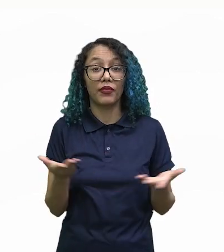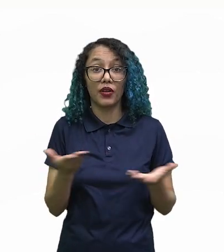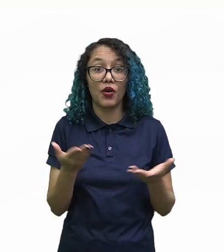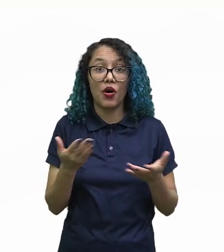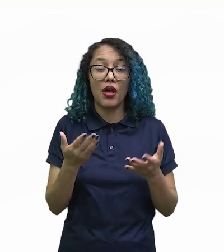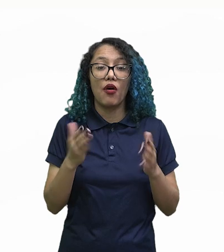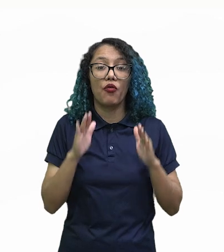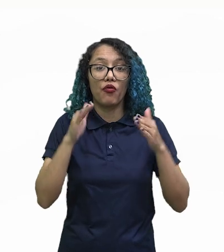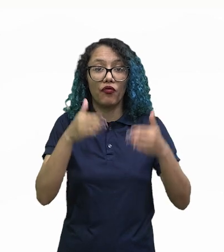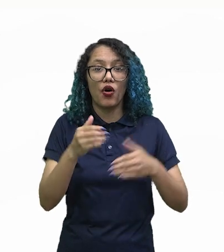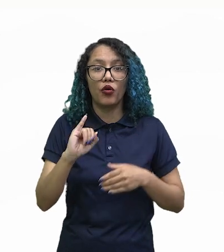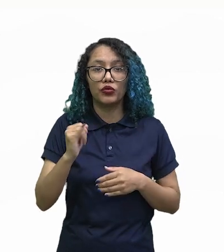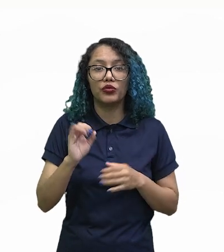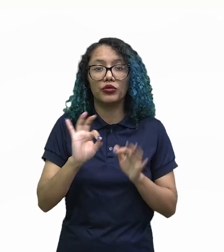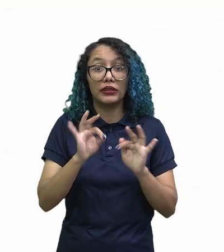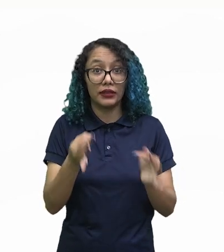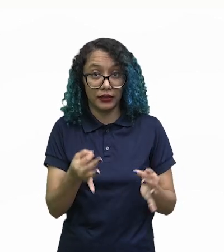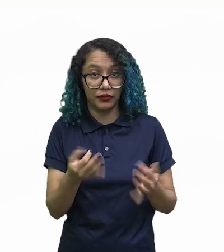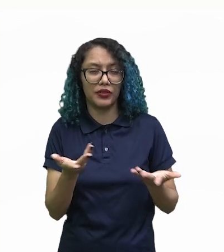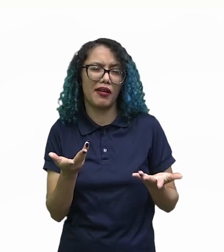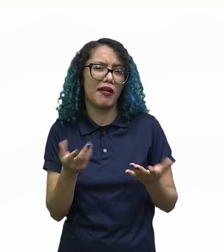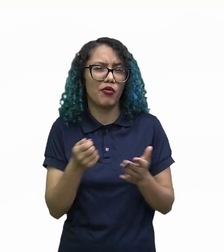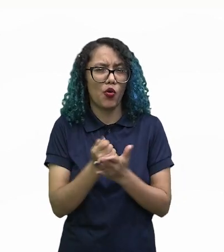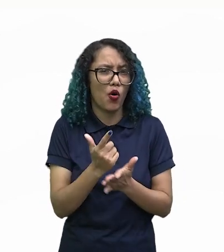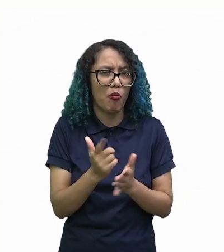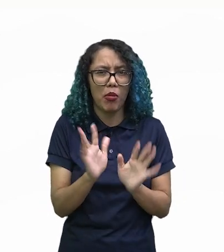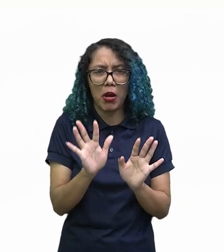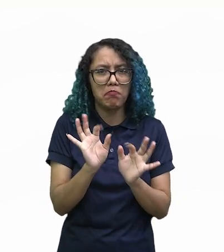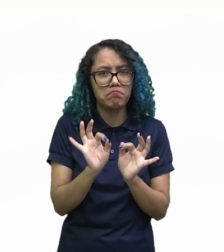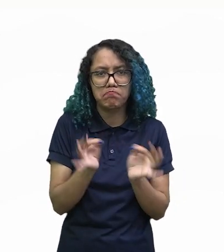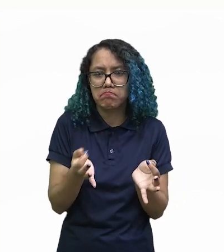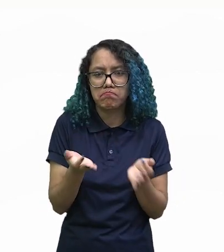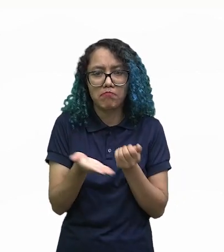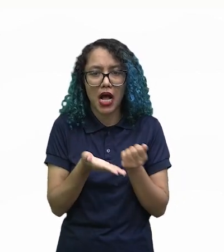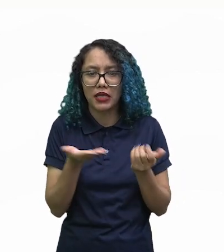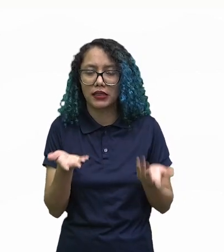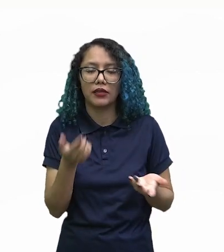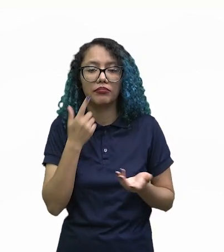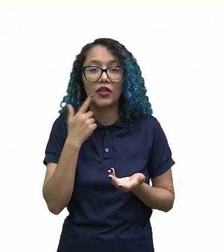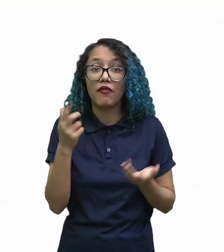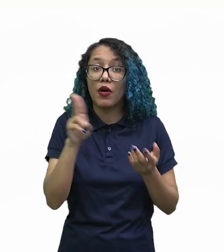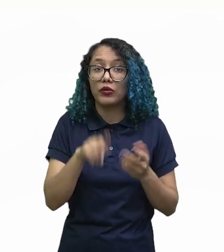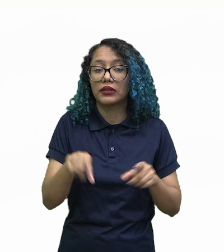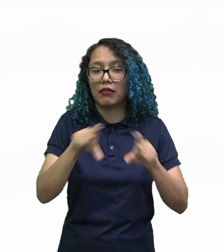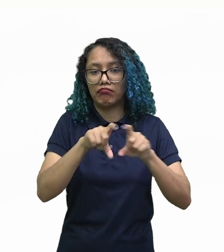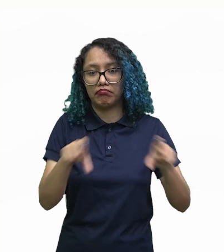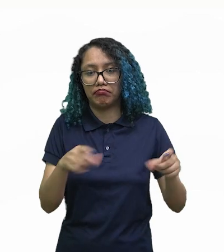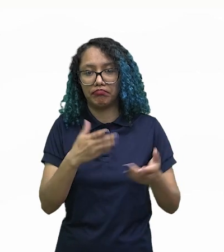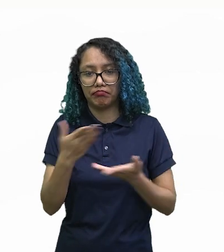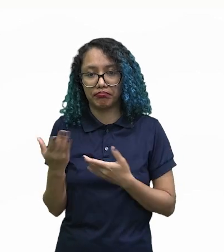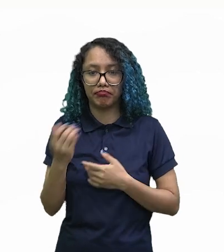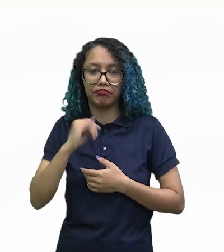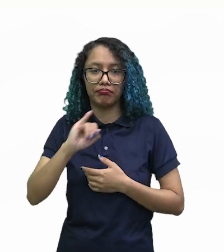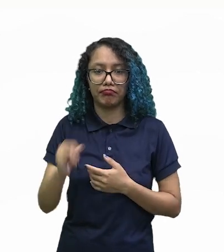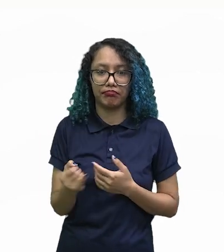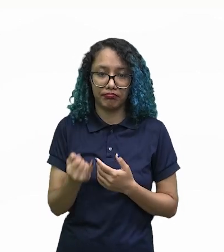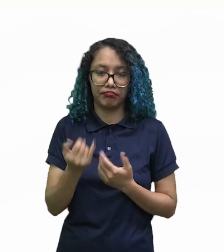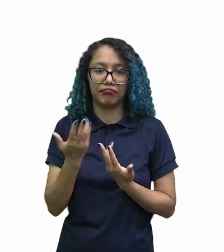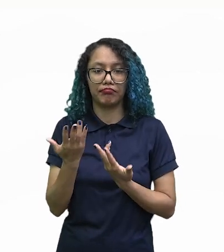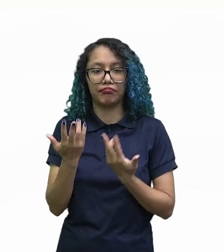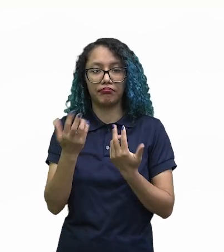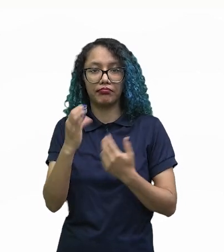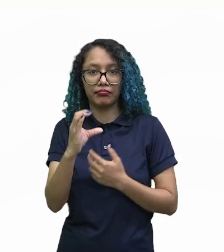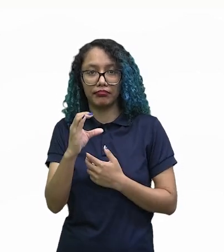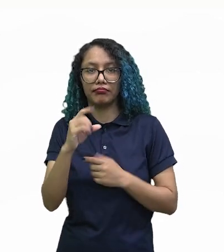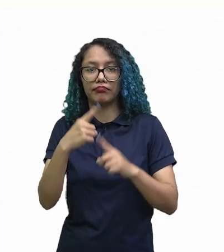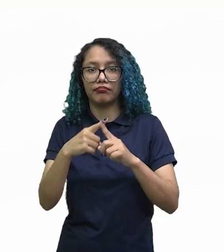uma compra simples de celular, e nós vamos aqui usar a fórmula capital multiplicado pela taxa,